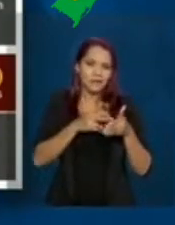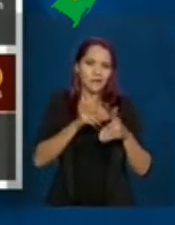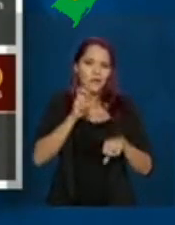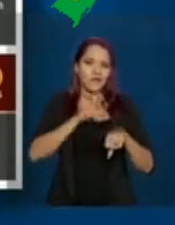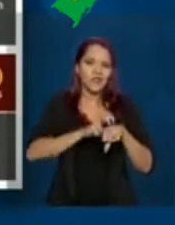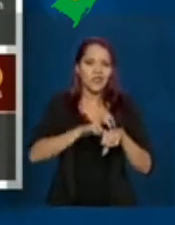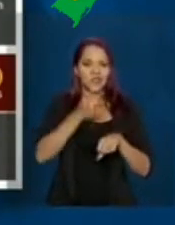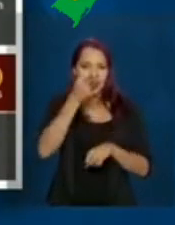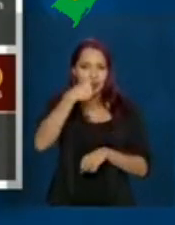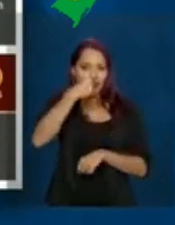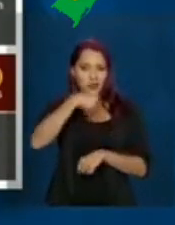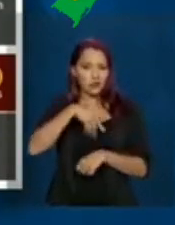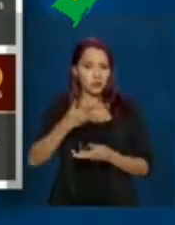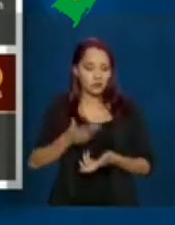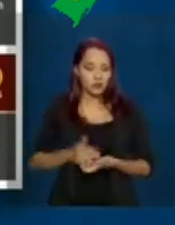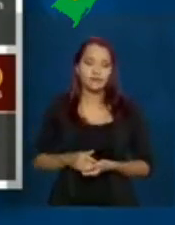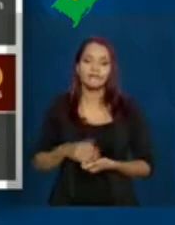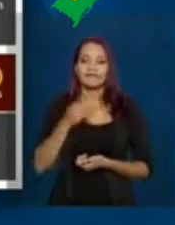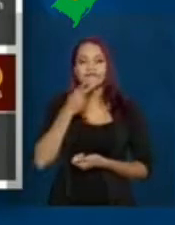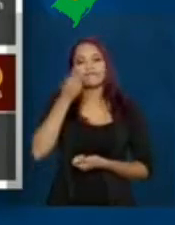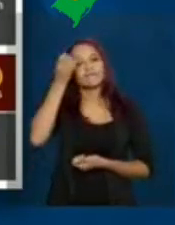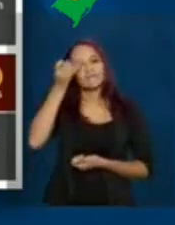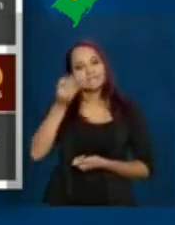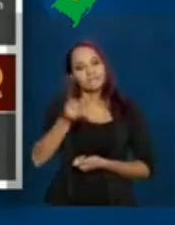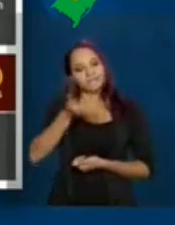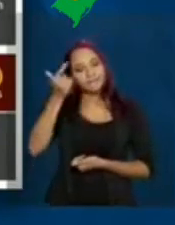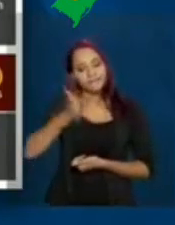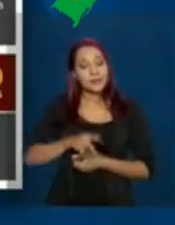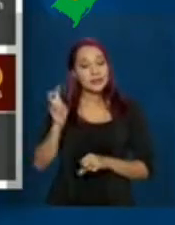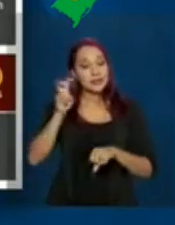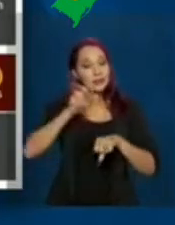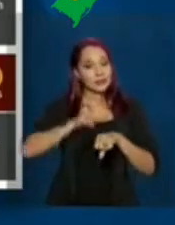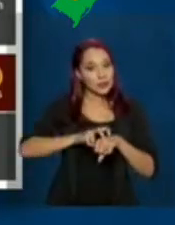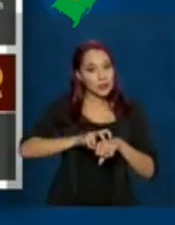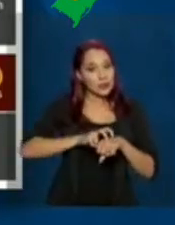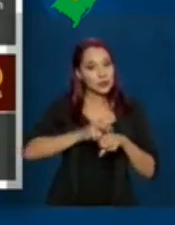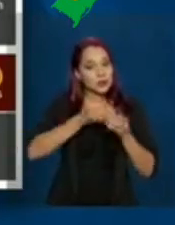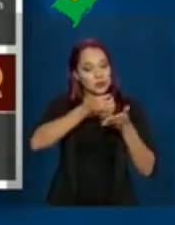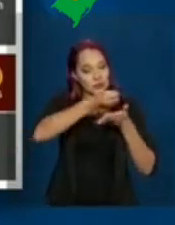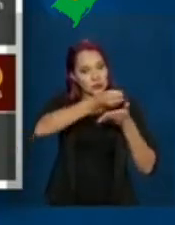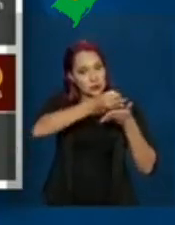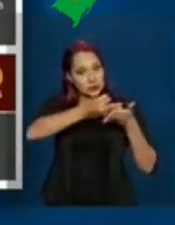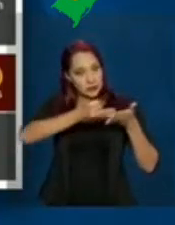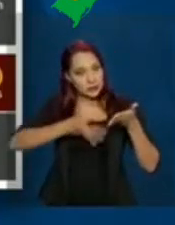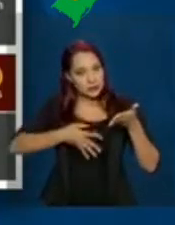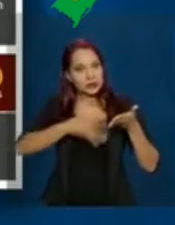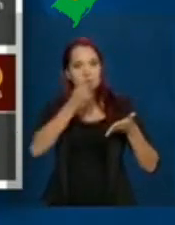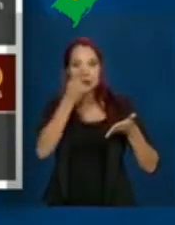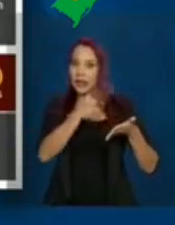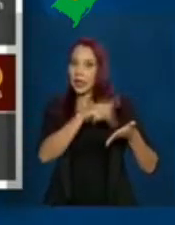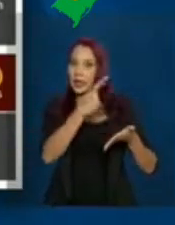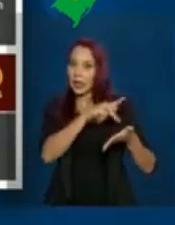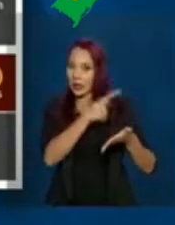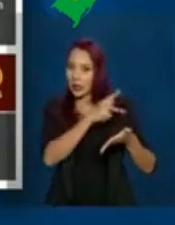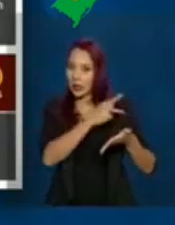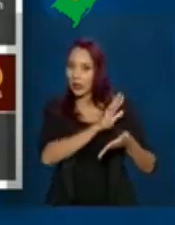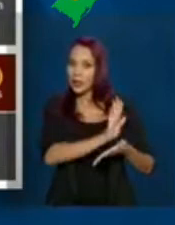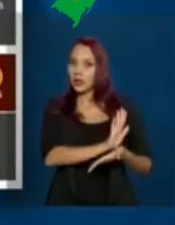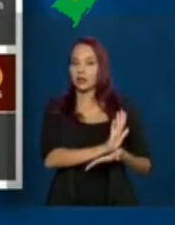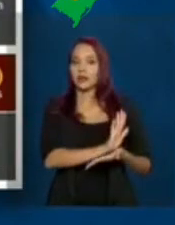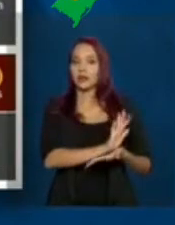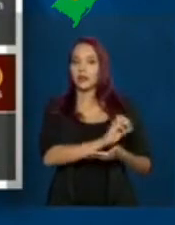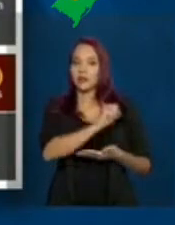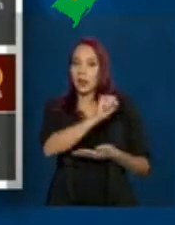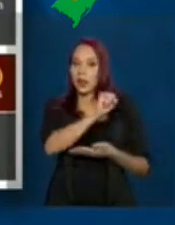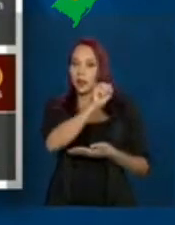de influenza. Então, volto a repetir, esse vírus está escrevendo o seu comportamento no